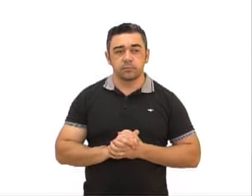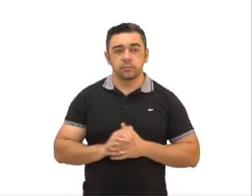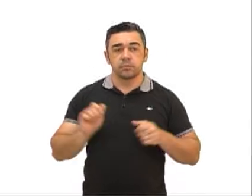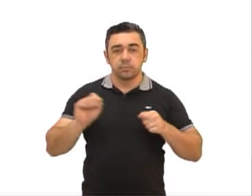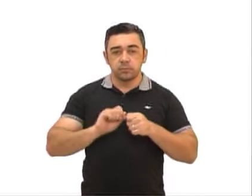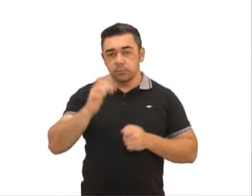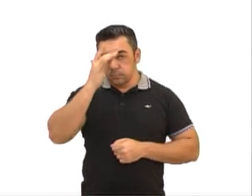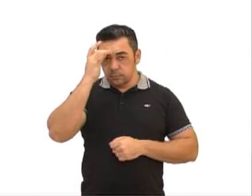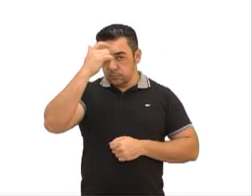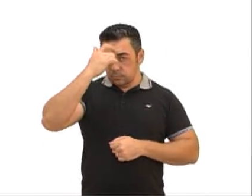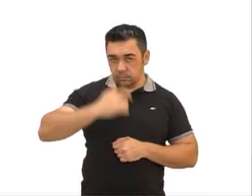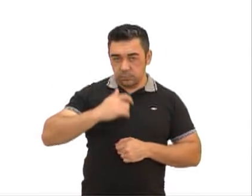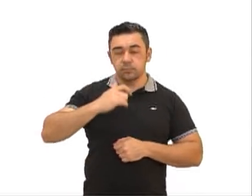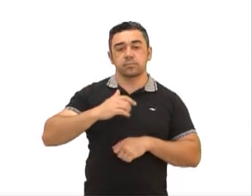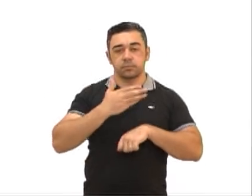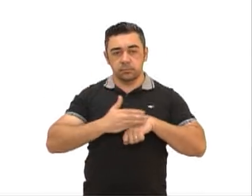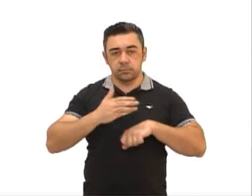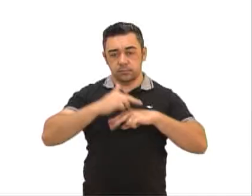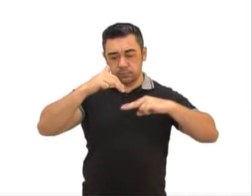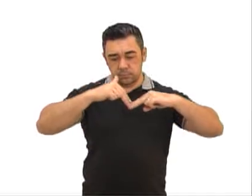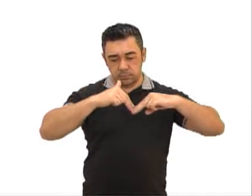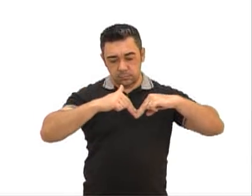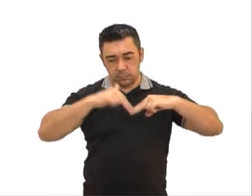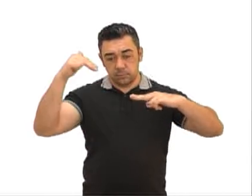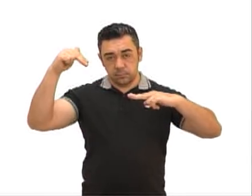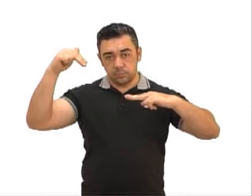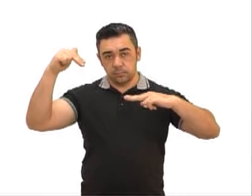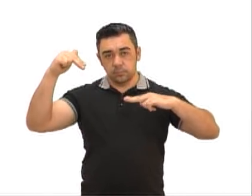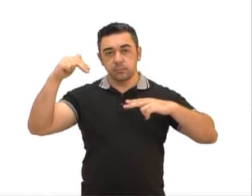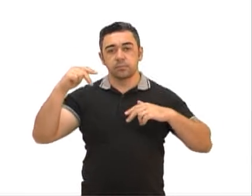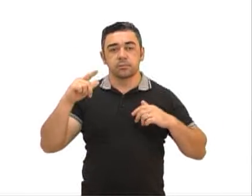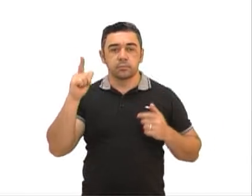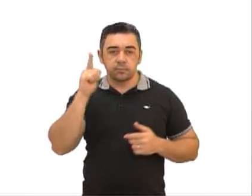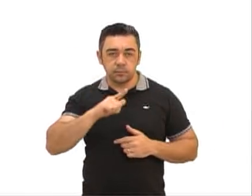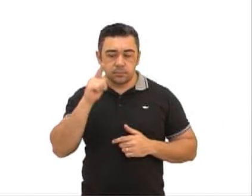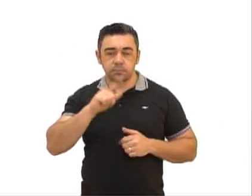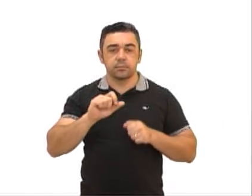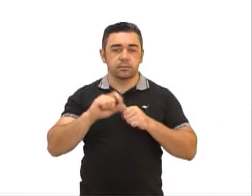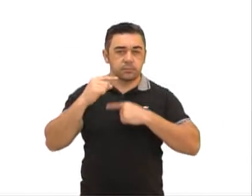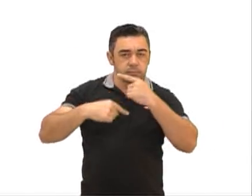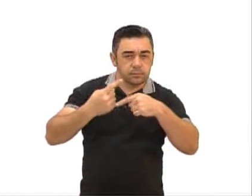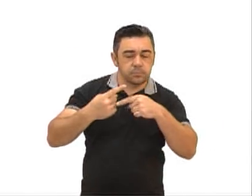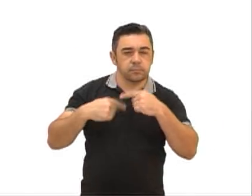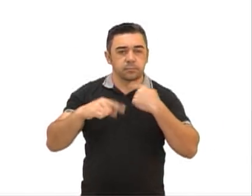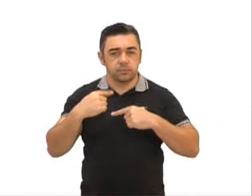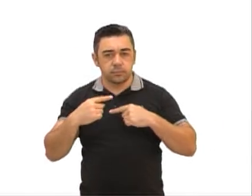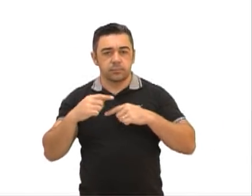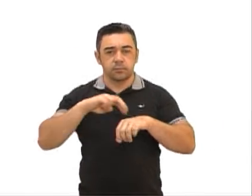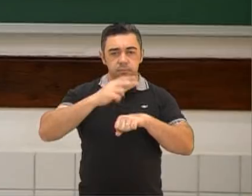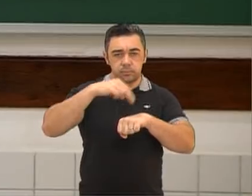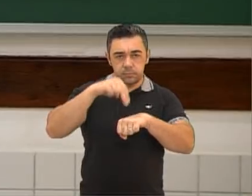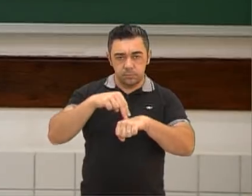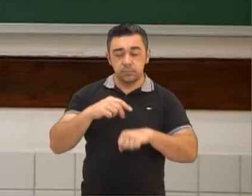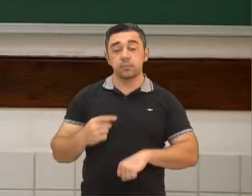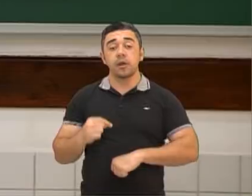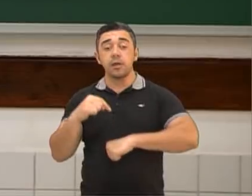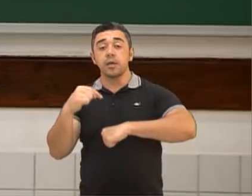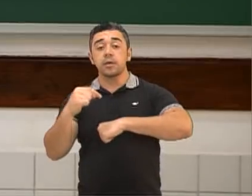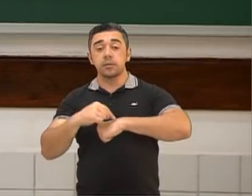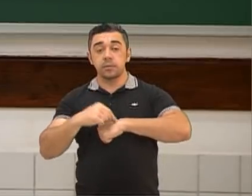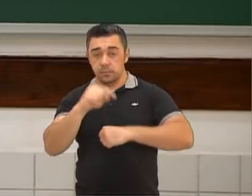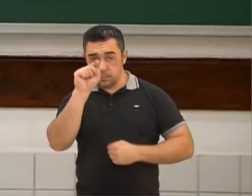os acrobatas dar impulso nos saltos e acrobacias que realizam. Então a gente vai dar um